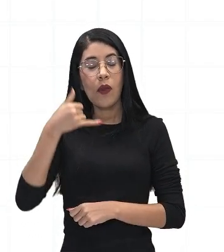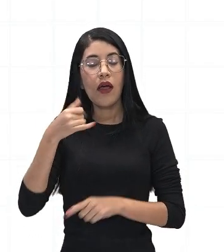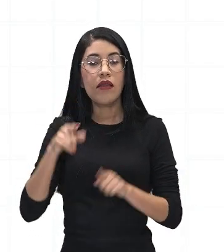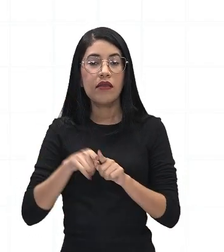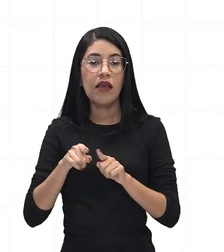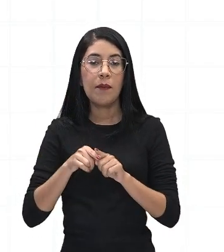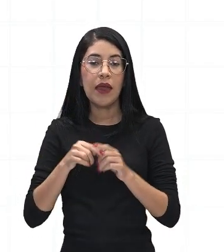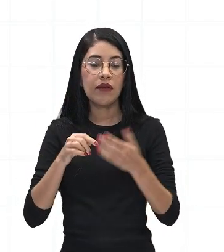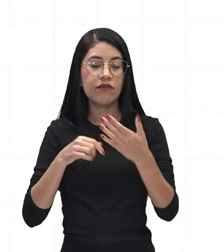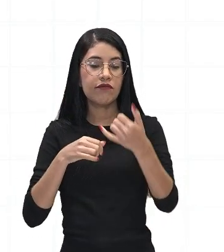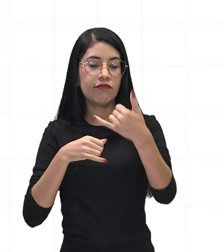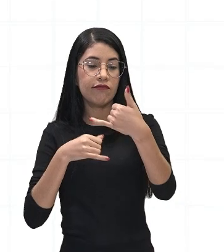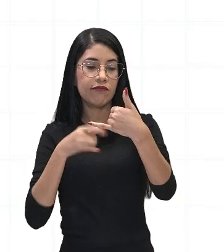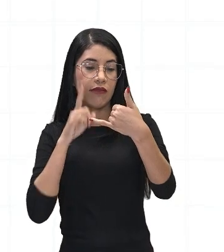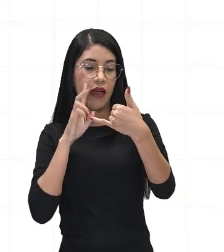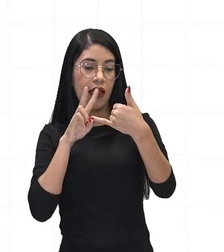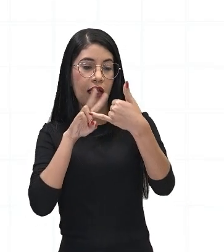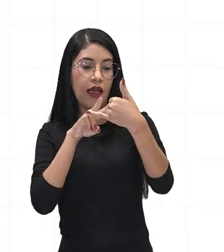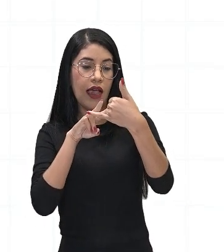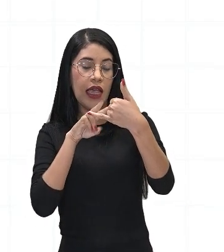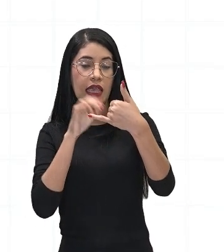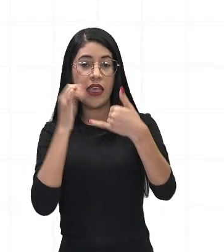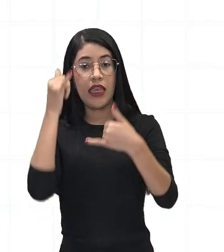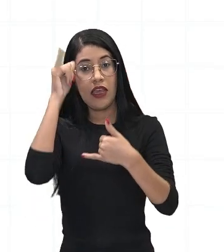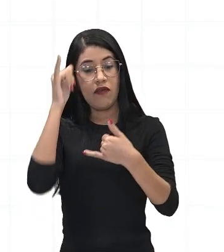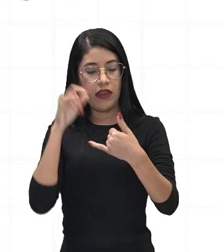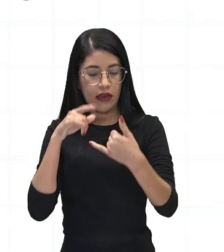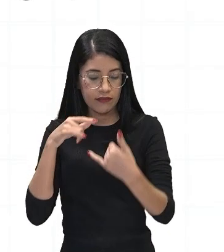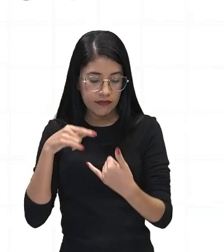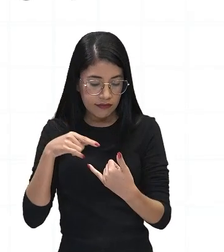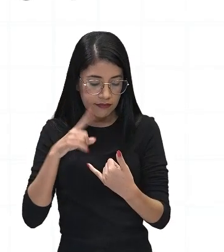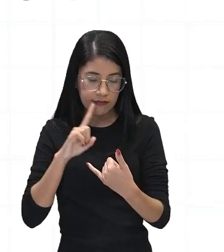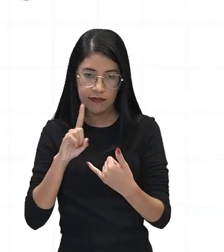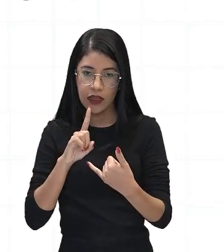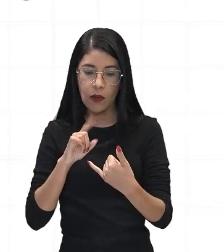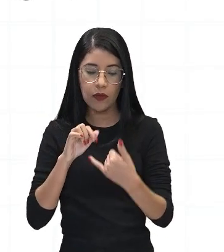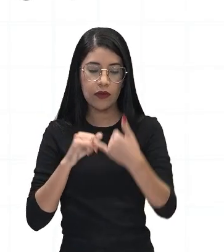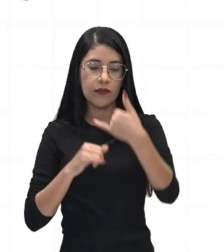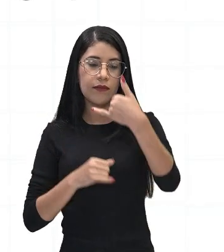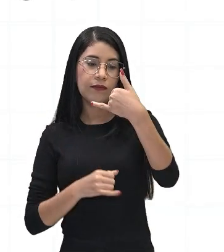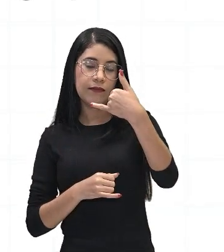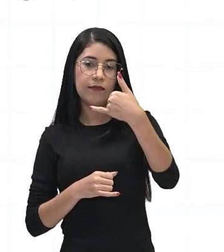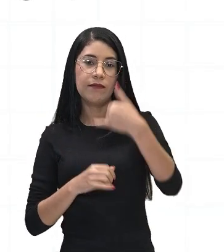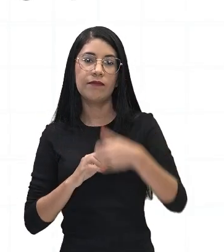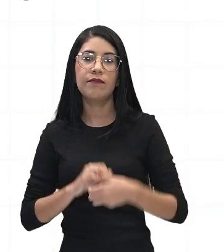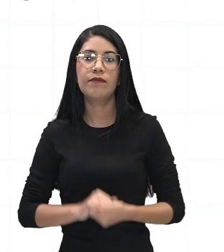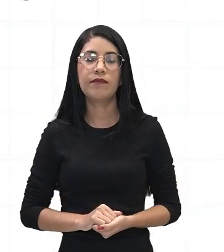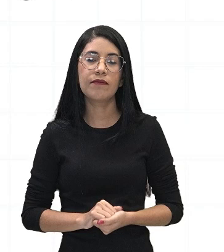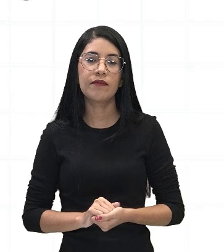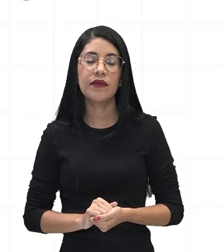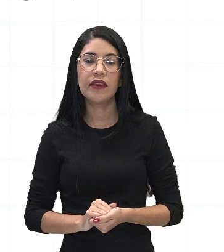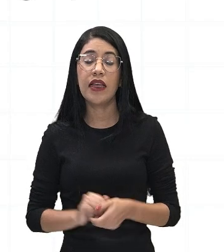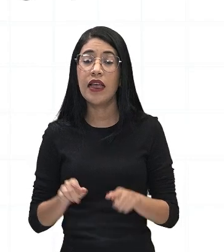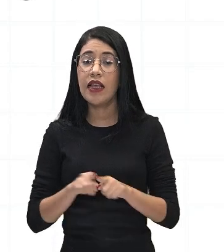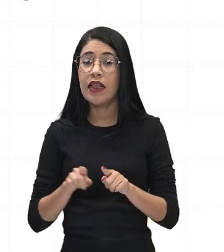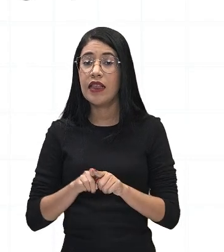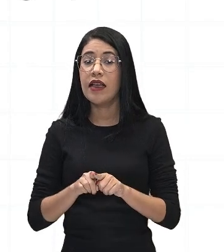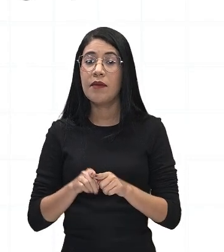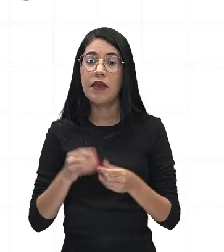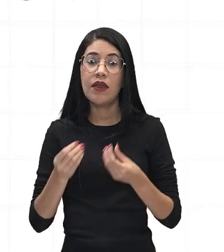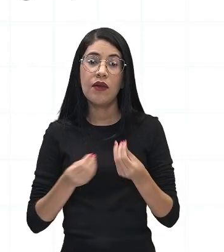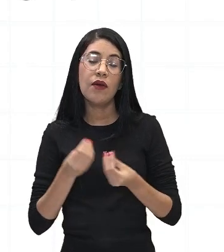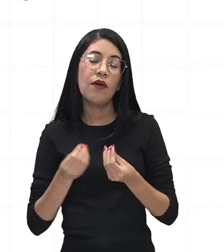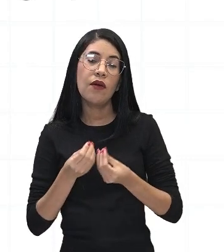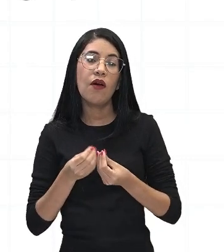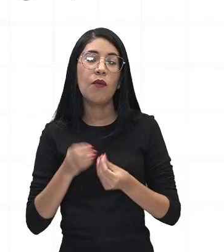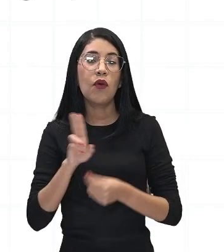dos olhos e evite curvar a cabeça. Quando você for dormir, uma das formas recomendadas é deitar-se